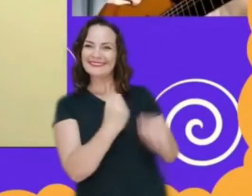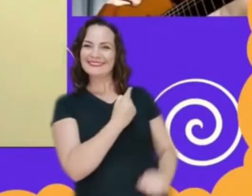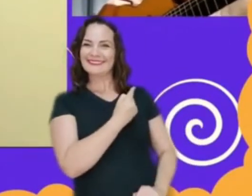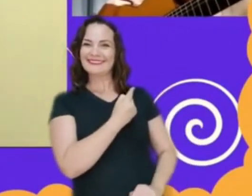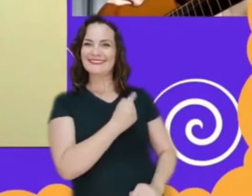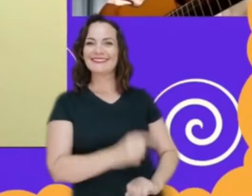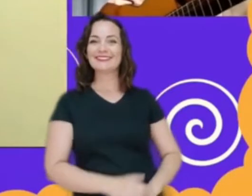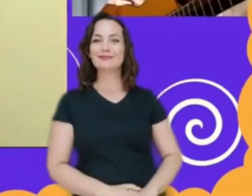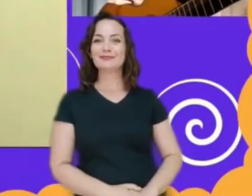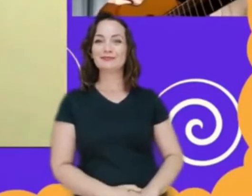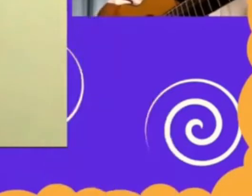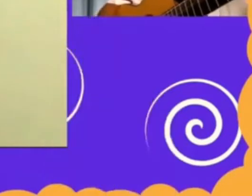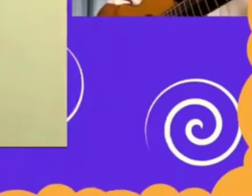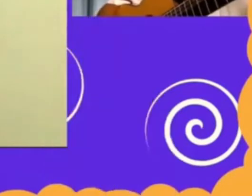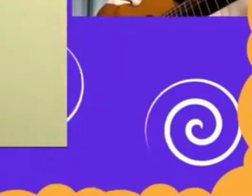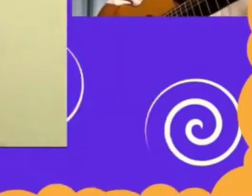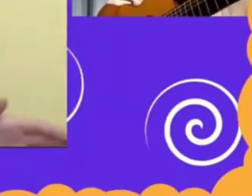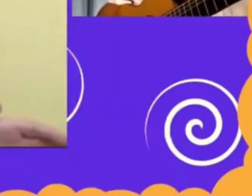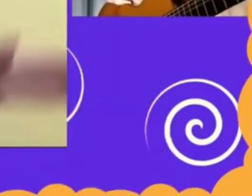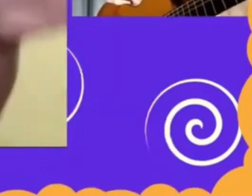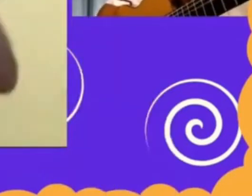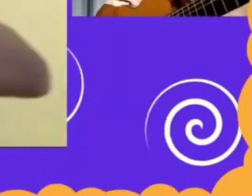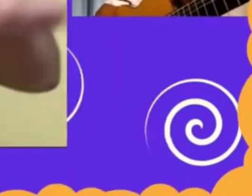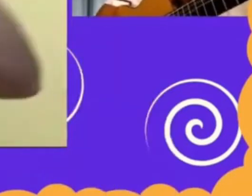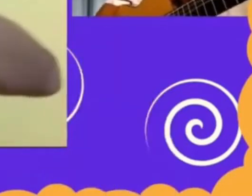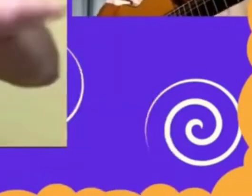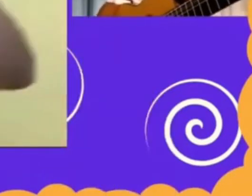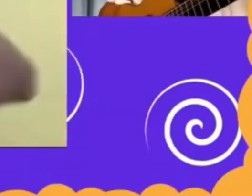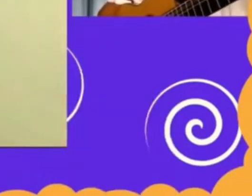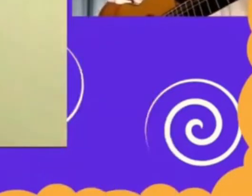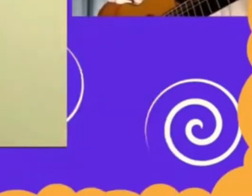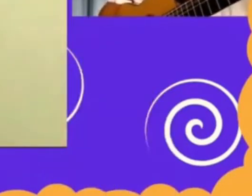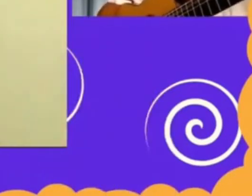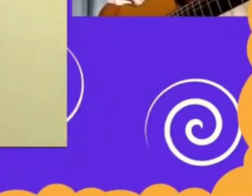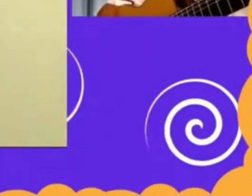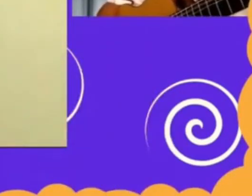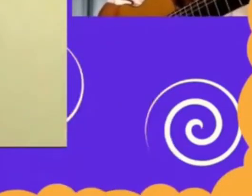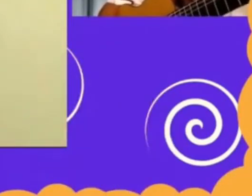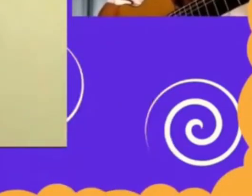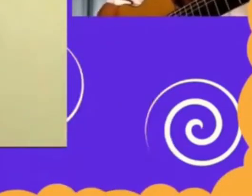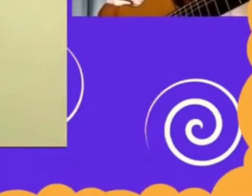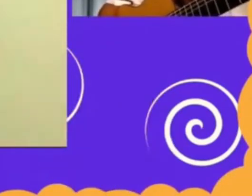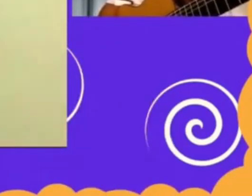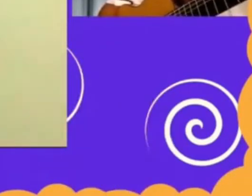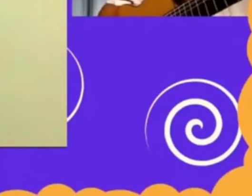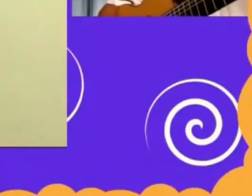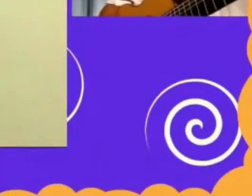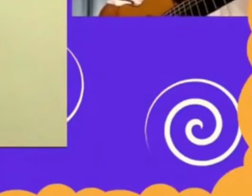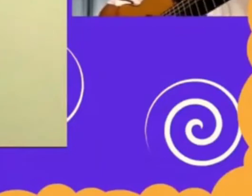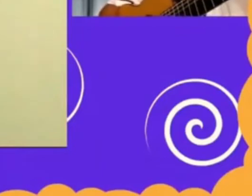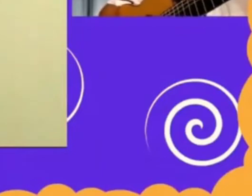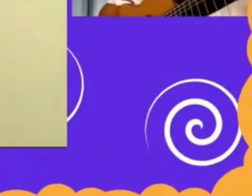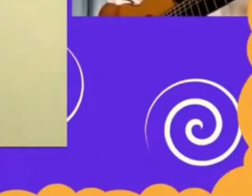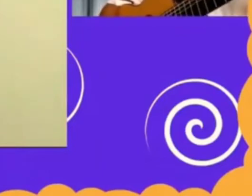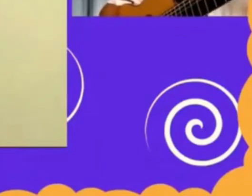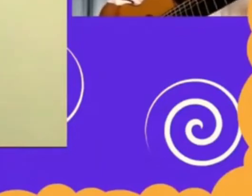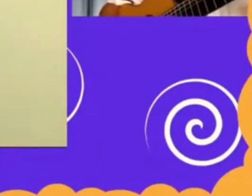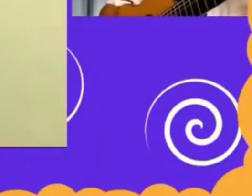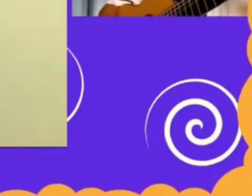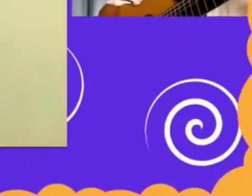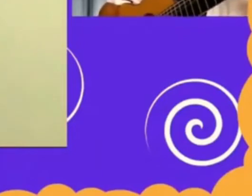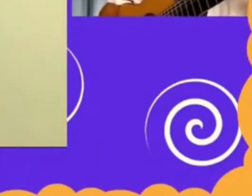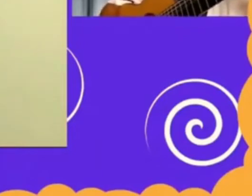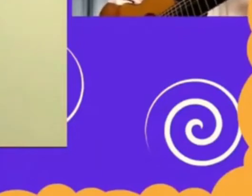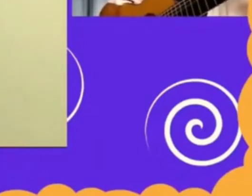Avião Na beira do rio, rio, rio O seu traje verde, verde, verde A tremer de